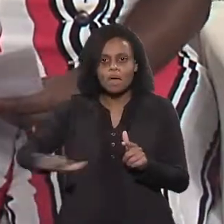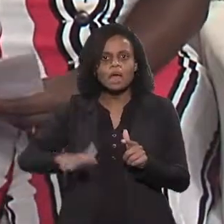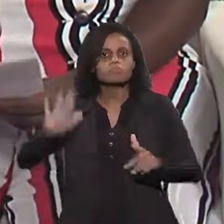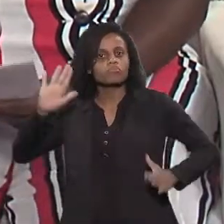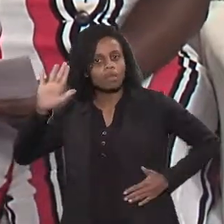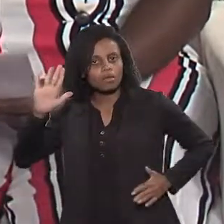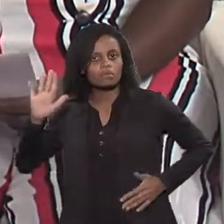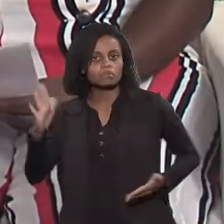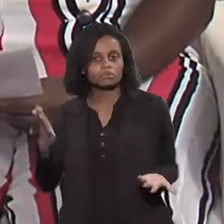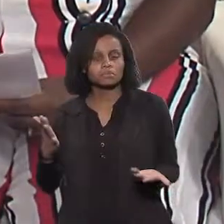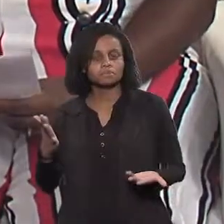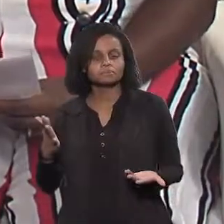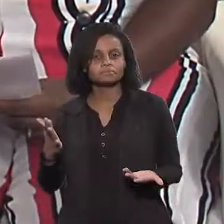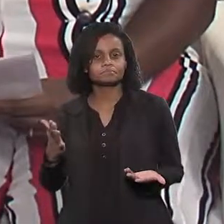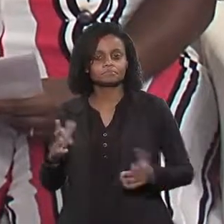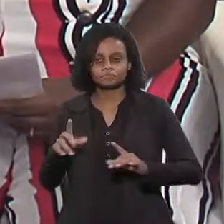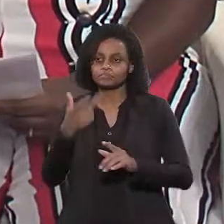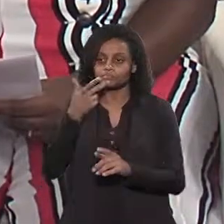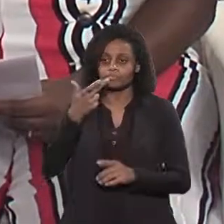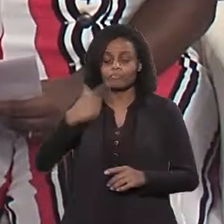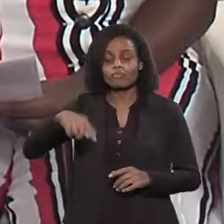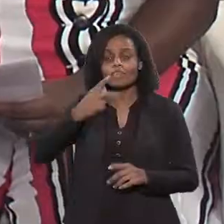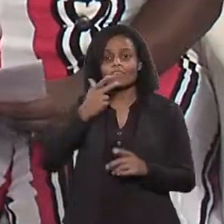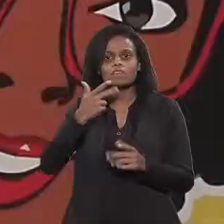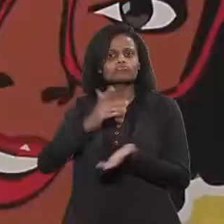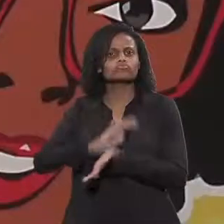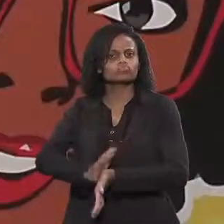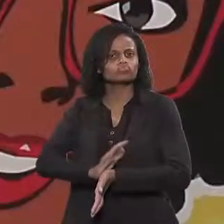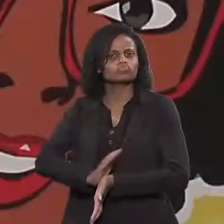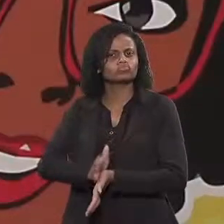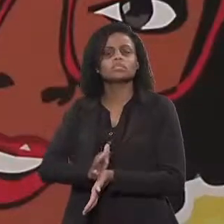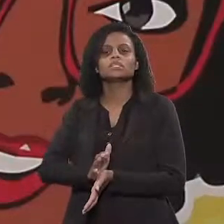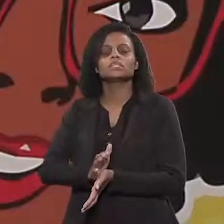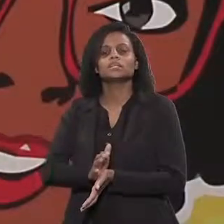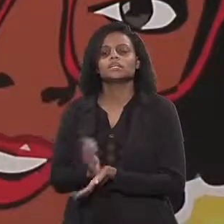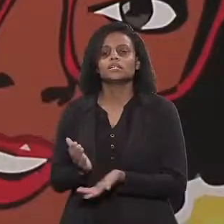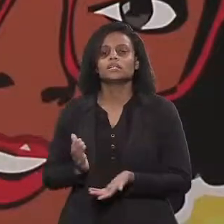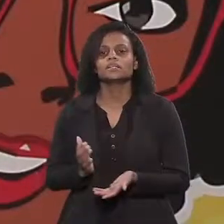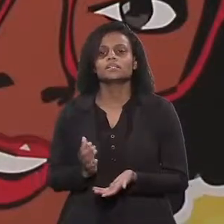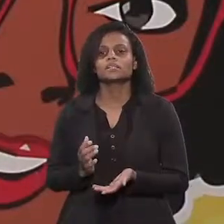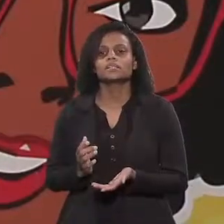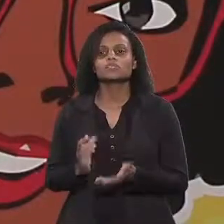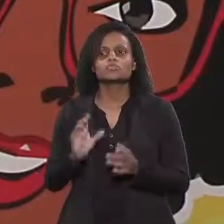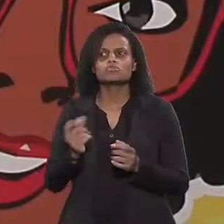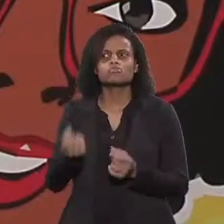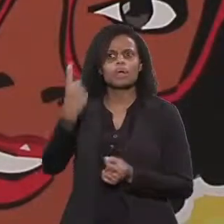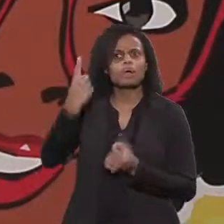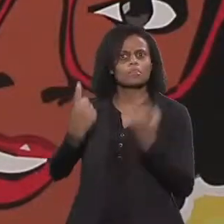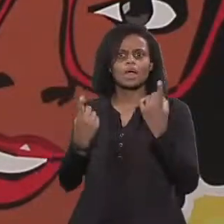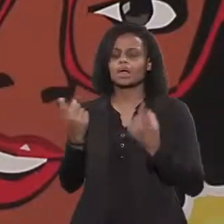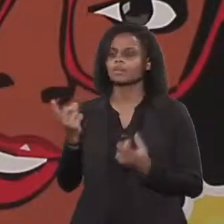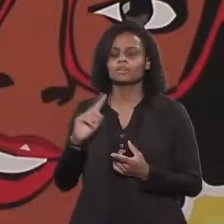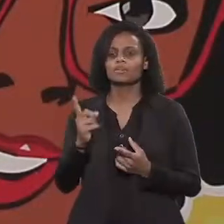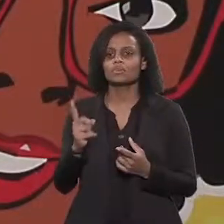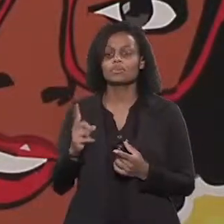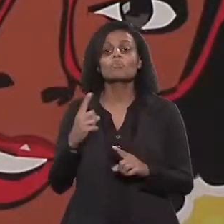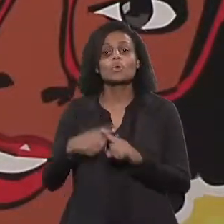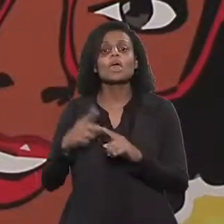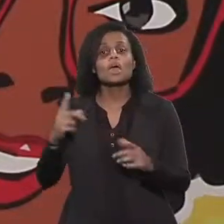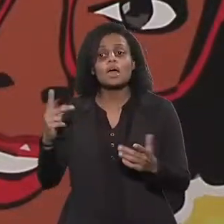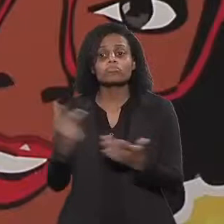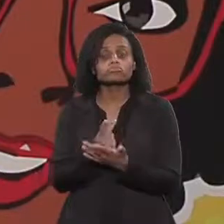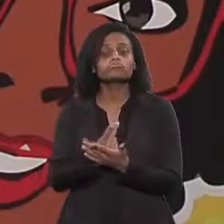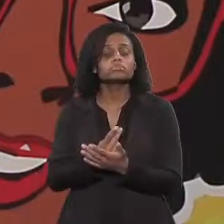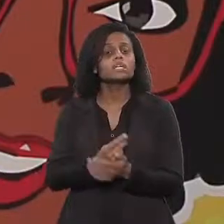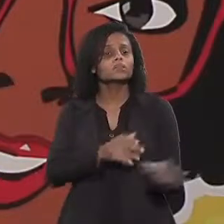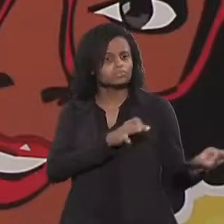de marginalização, né? A gente fala de um racismo hoje, não de casos raros, porque ele acontece no